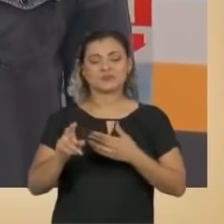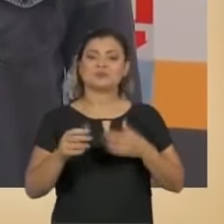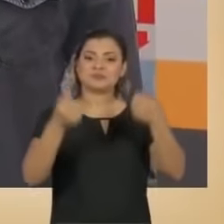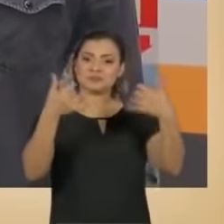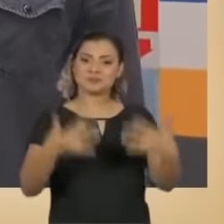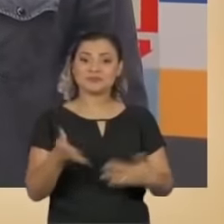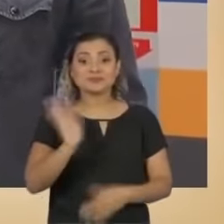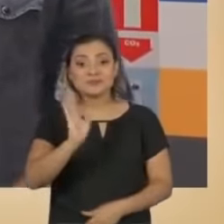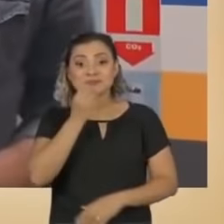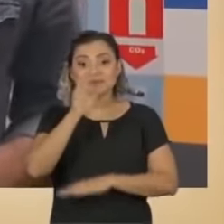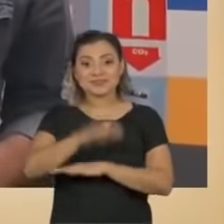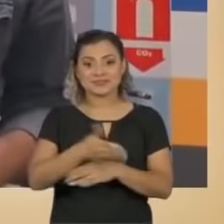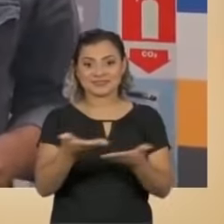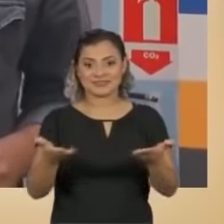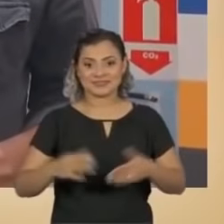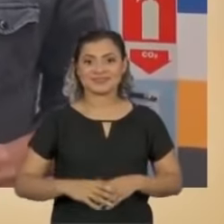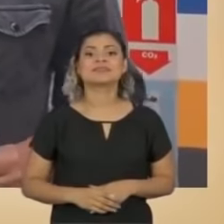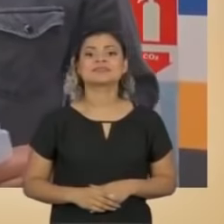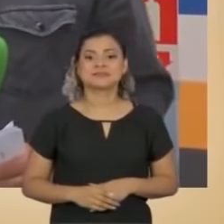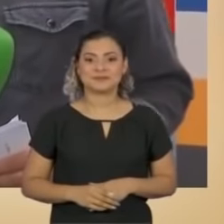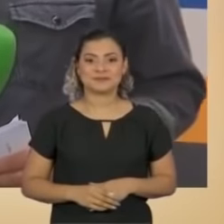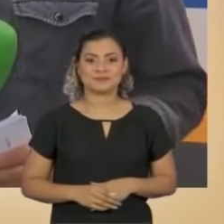Campos. Boa tarde, Eduardo.